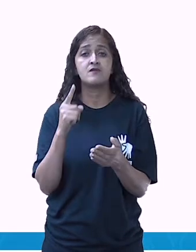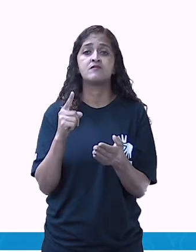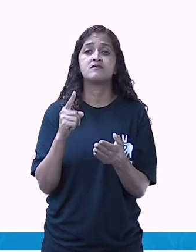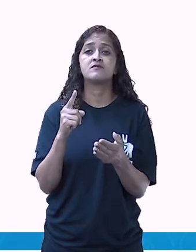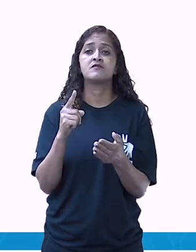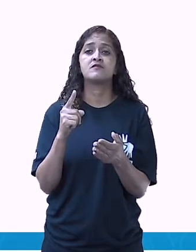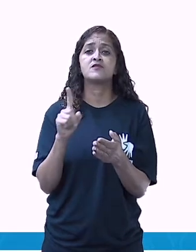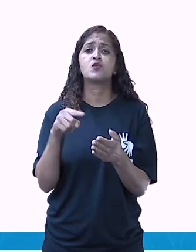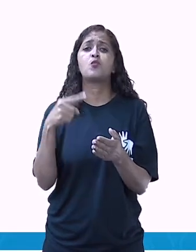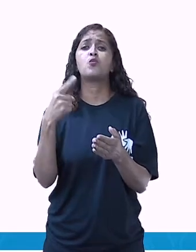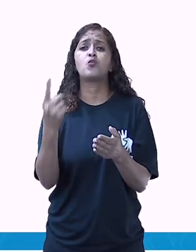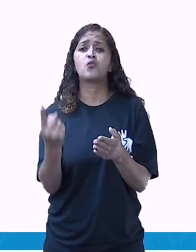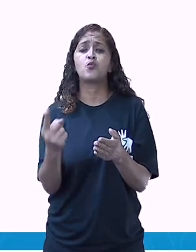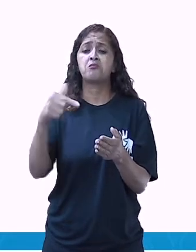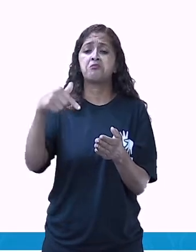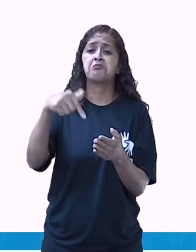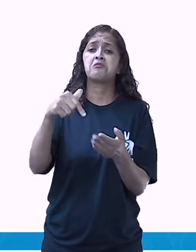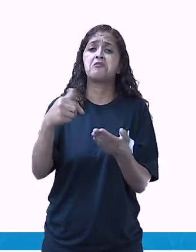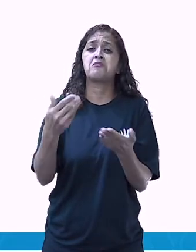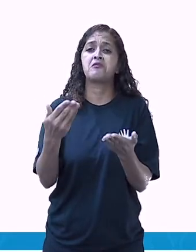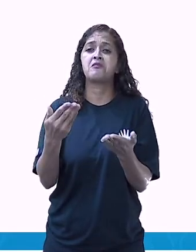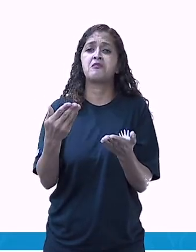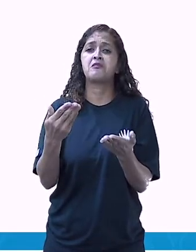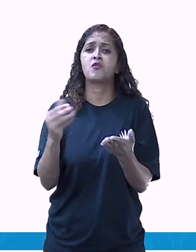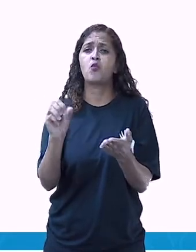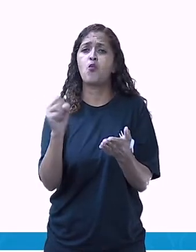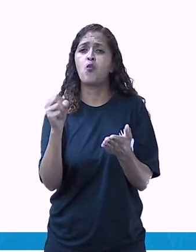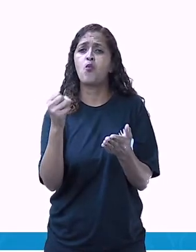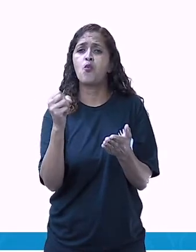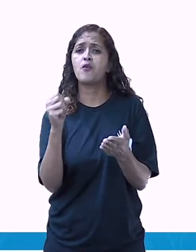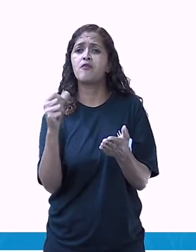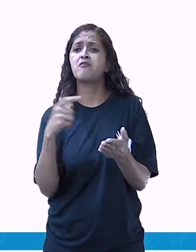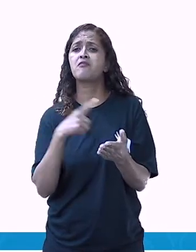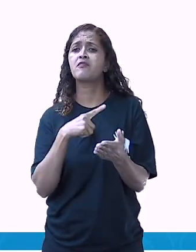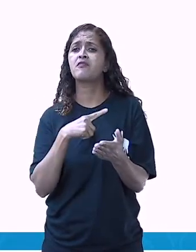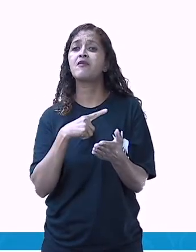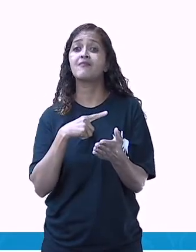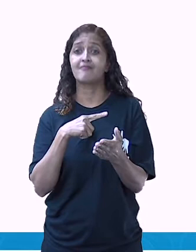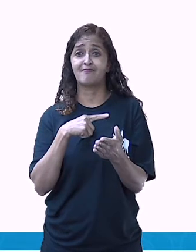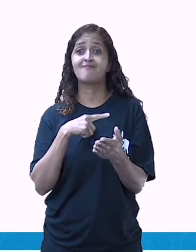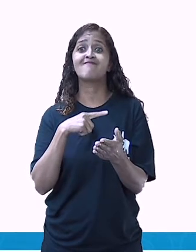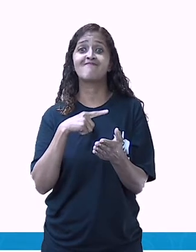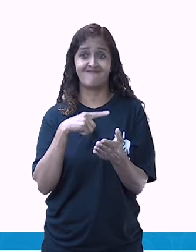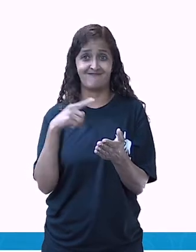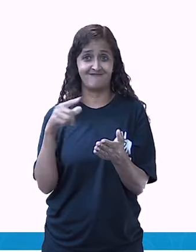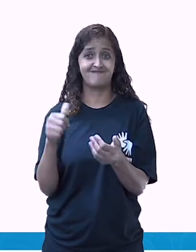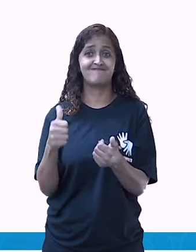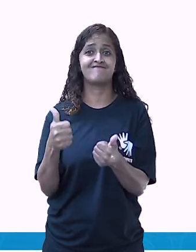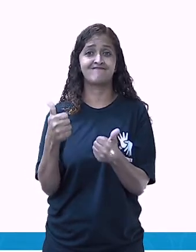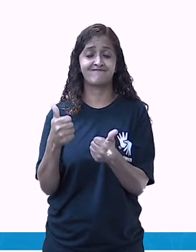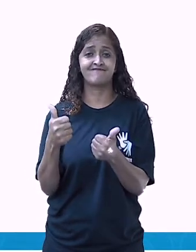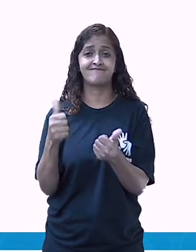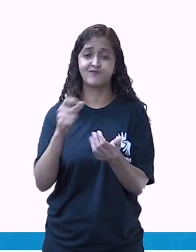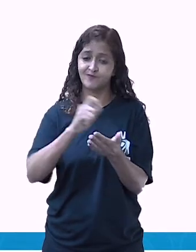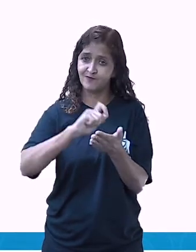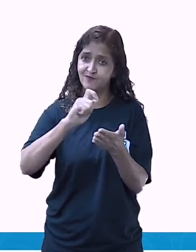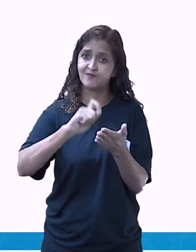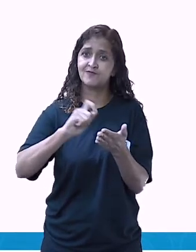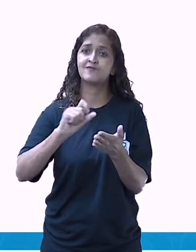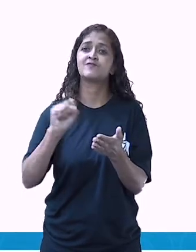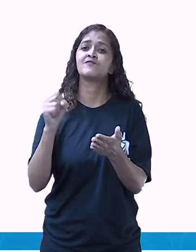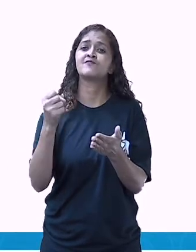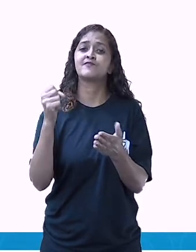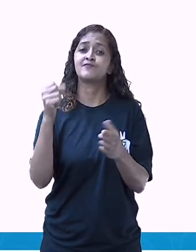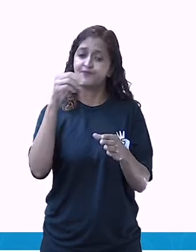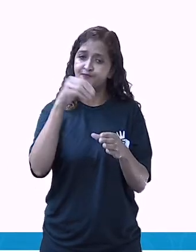um número a mais que o 7 é o 8. Tem 8? Sim, tem 8. Então, nós vamos escrever o